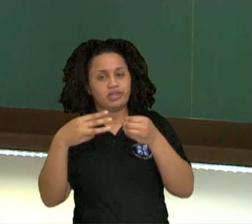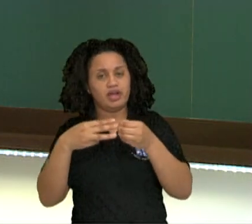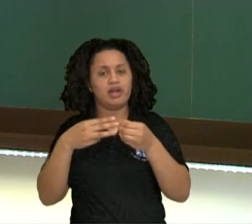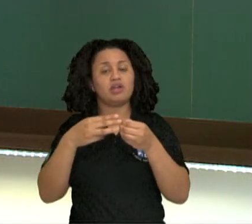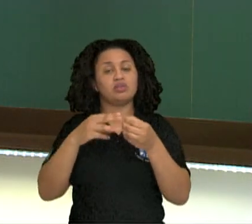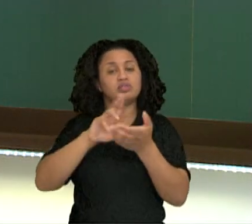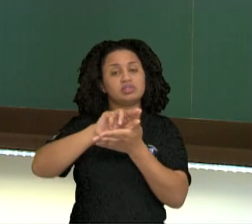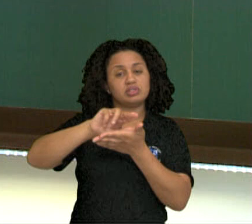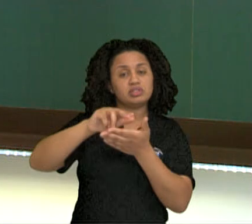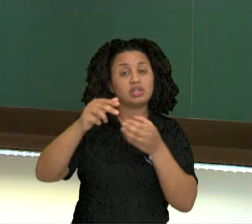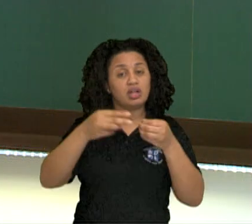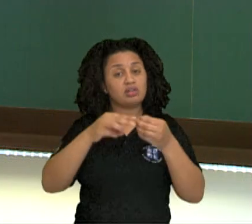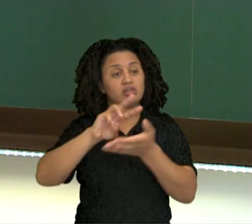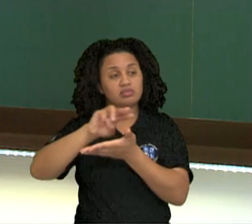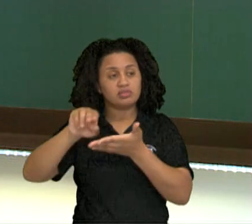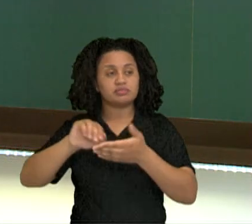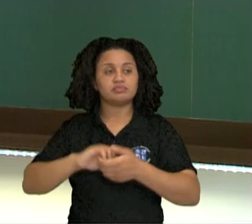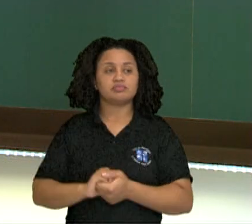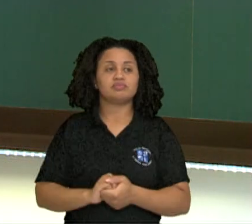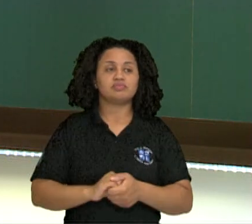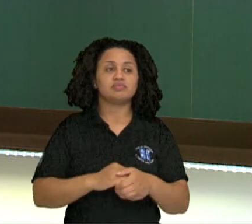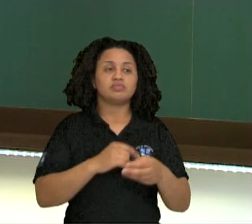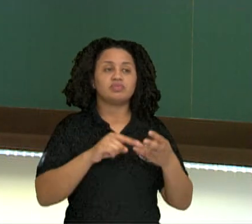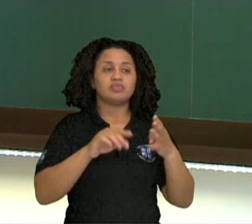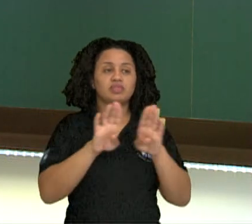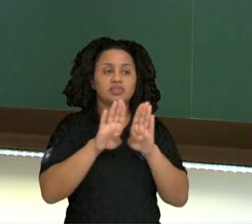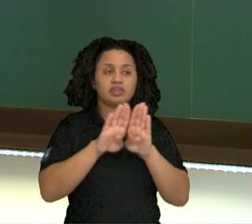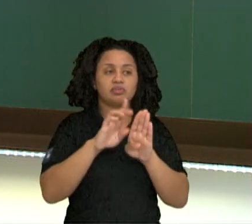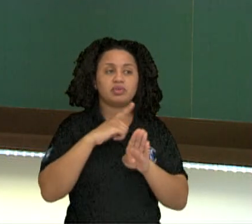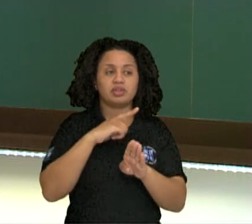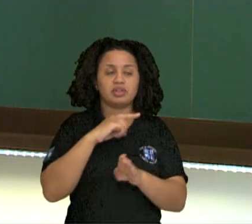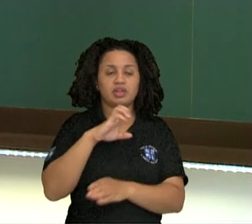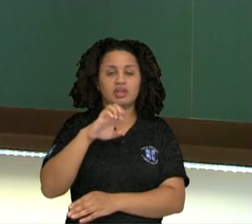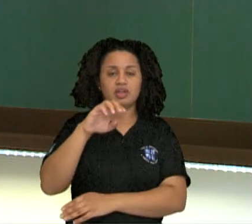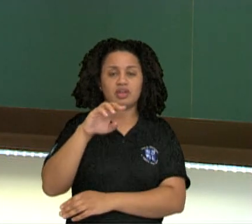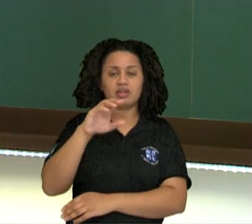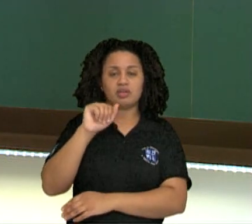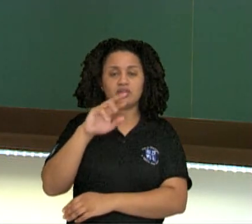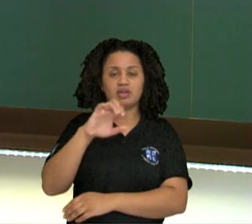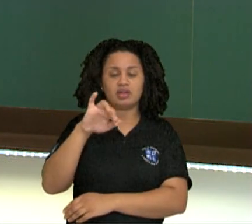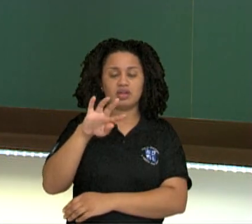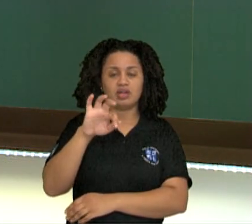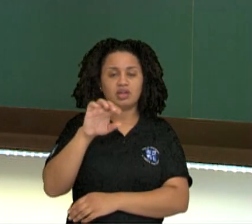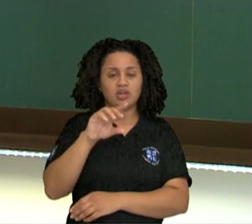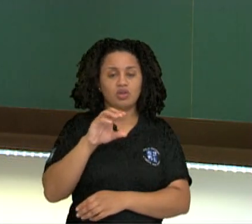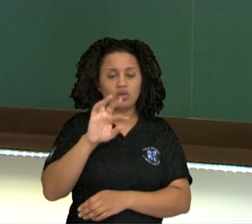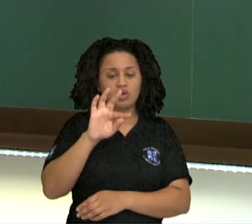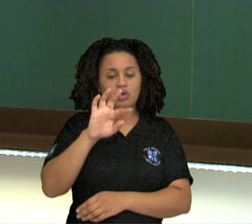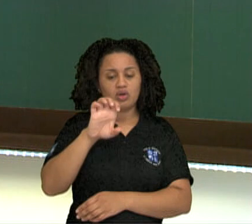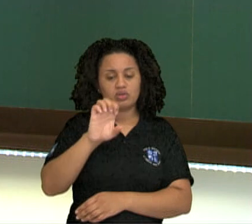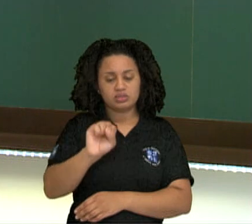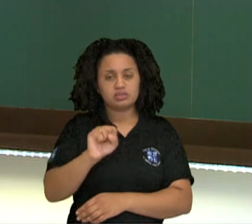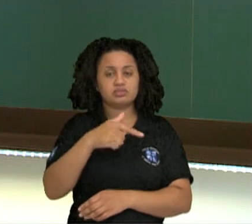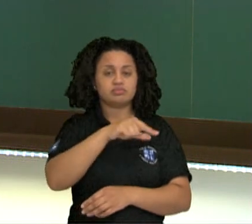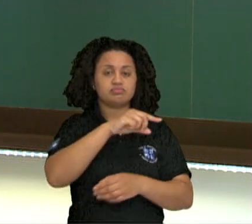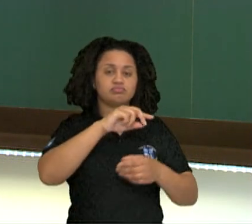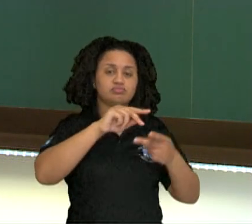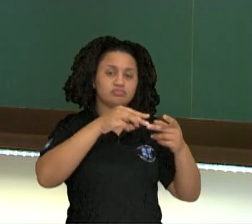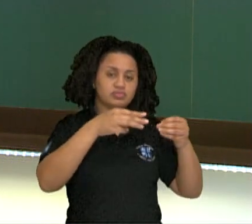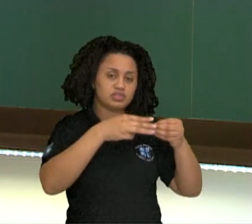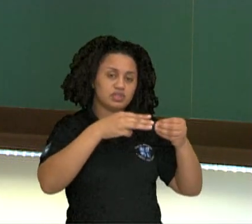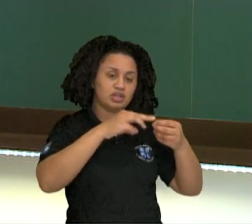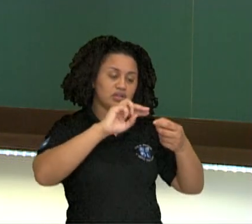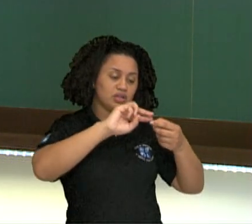diferenciação do eucarionte que possui o núcleo organizado e o material genético está dentro dele e temos os